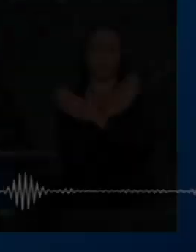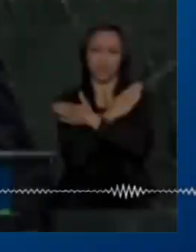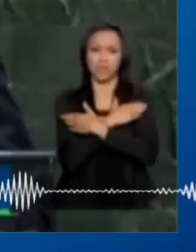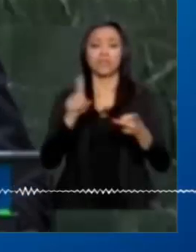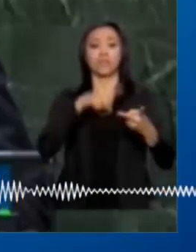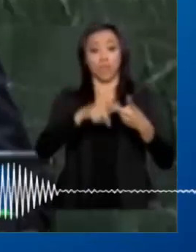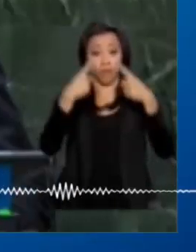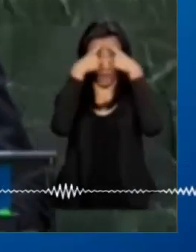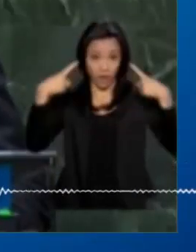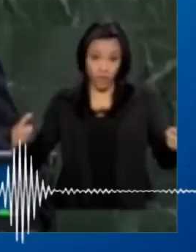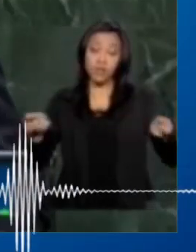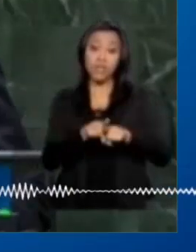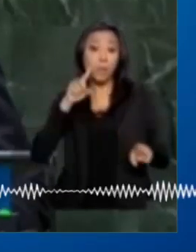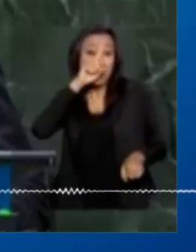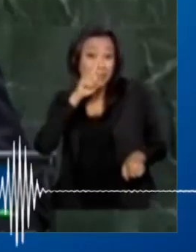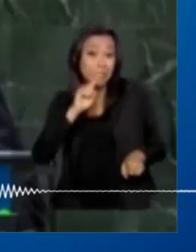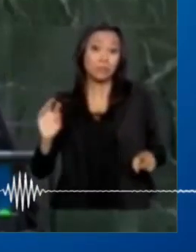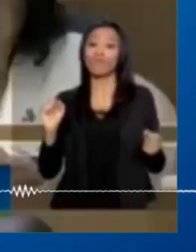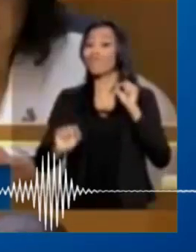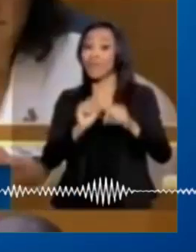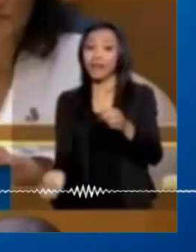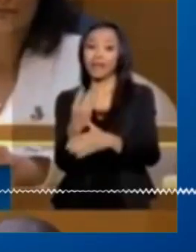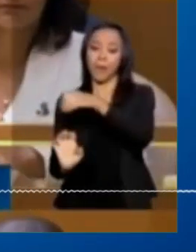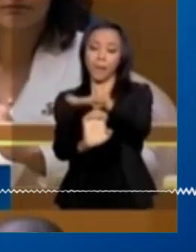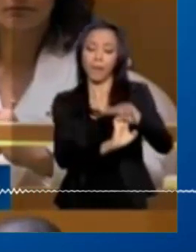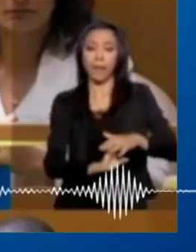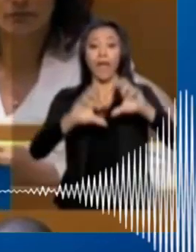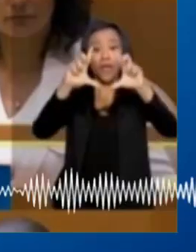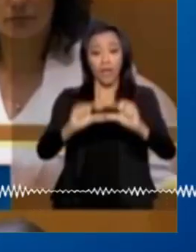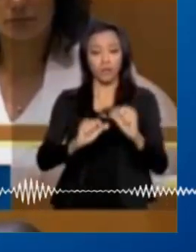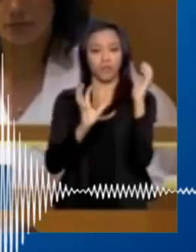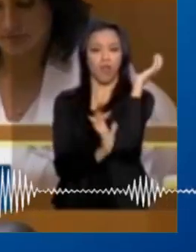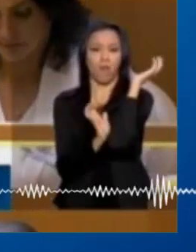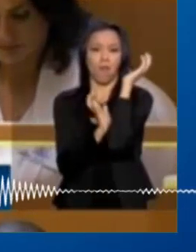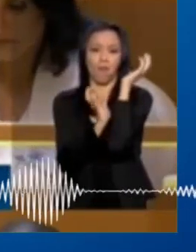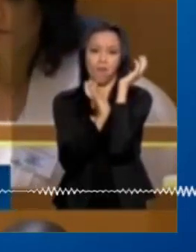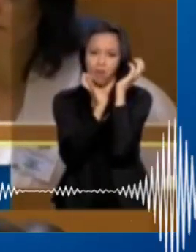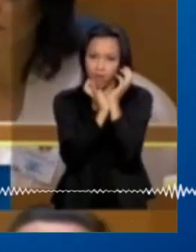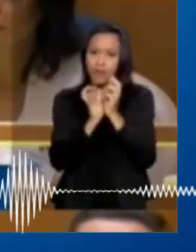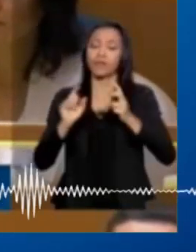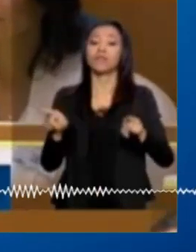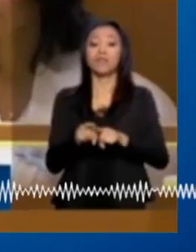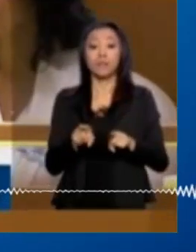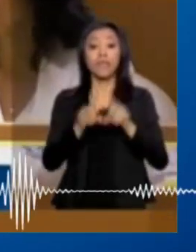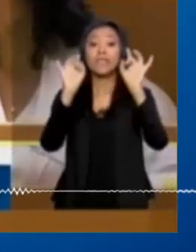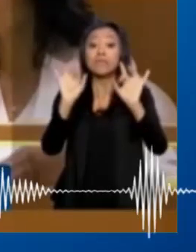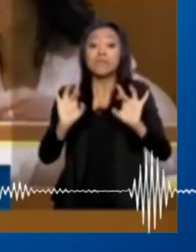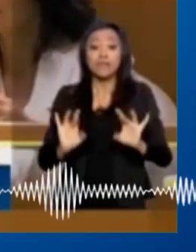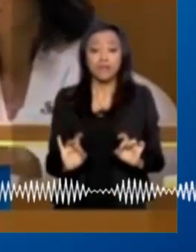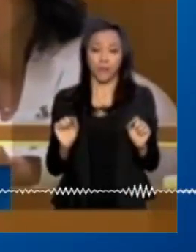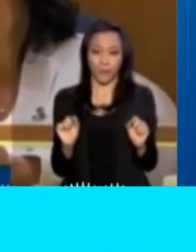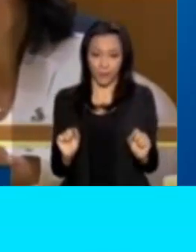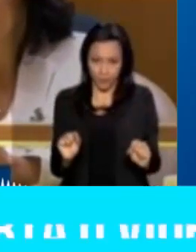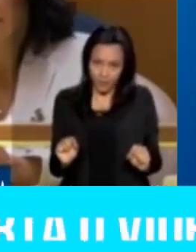Em discurso da Assembleia Geral da ONU, no último dia 24 de setembro, o presidente Jair Bolsonaro foi direto e reto contra